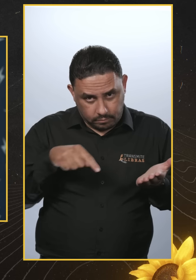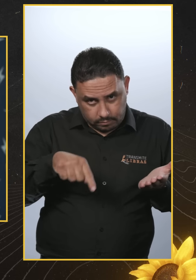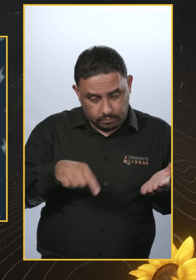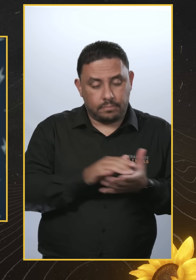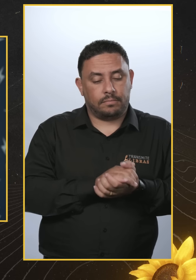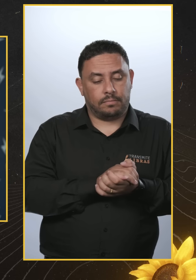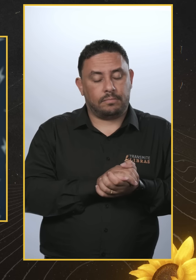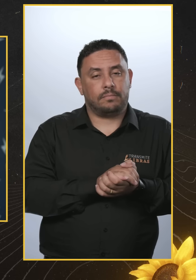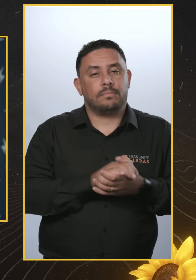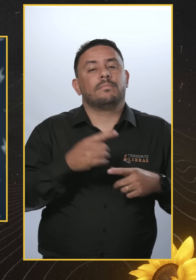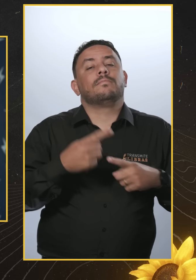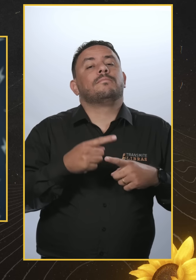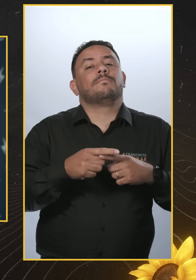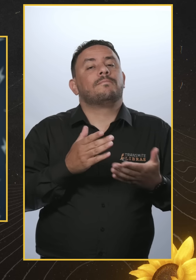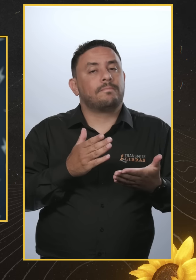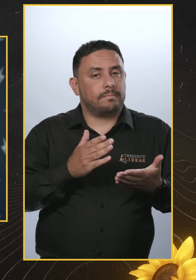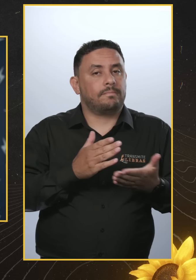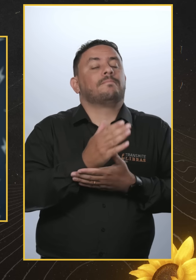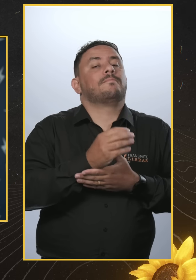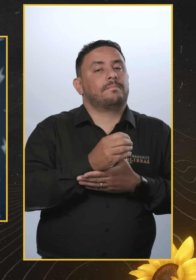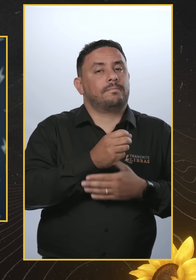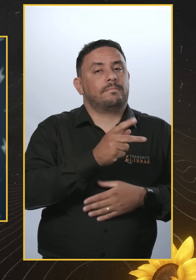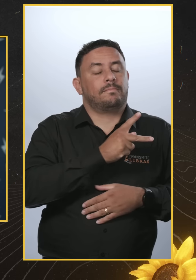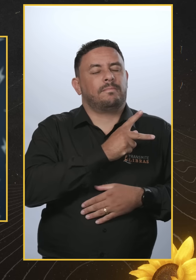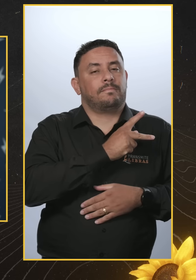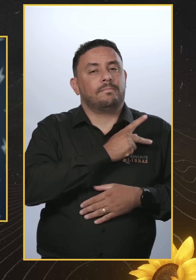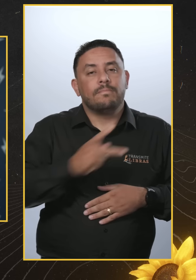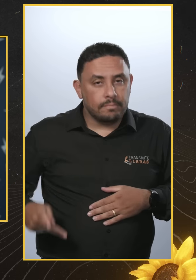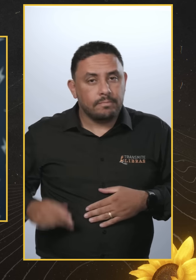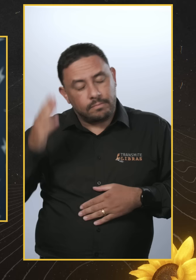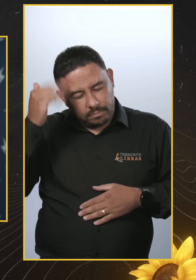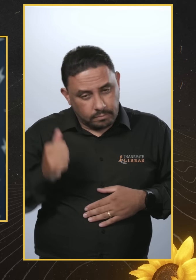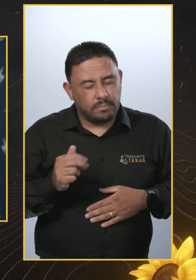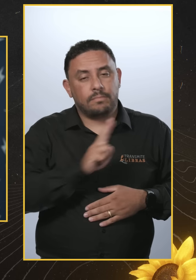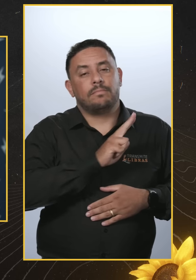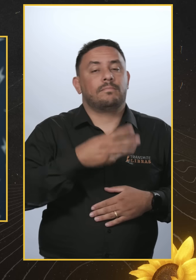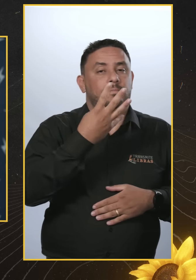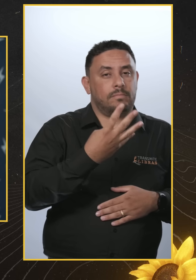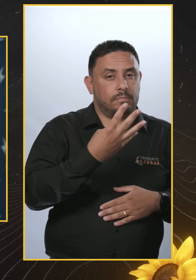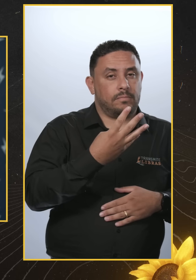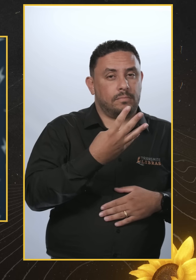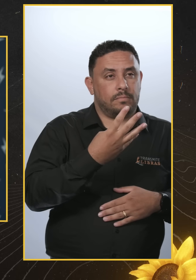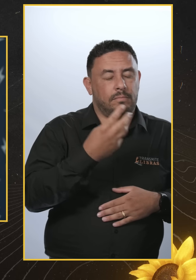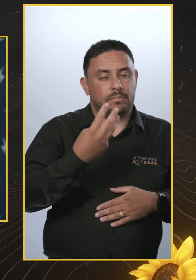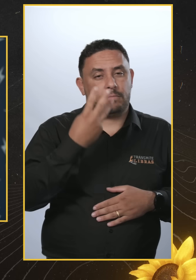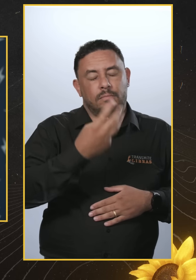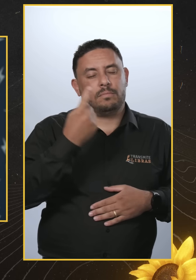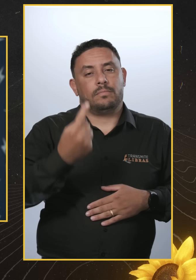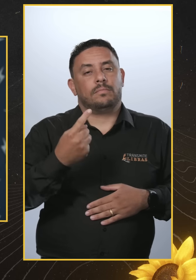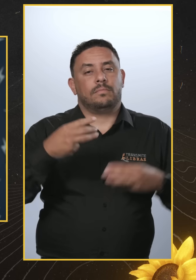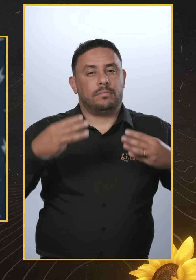uhum por que que eu entrei paraa candidata a presidente porque eu sabia que o Lula ia nomear em 4 anos 31 ministros dos tribunais